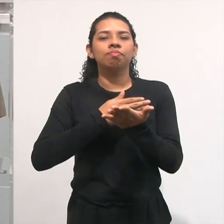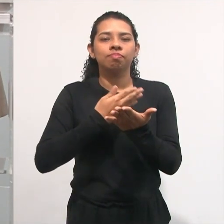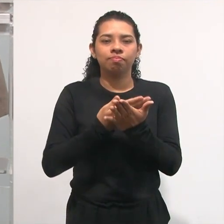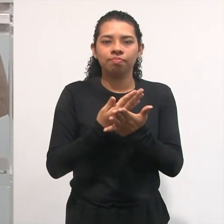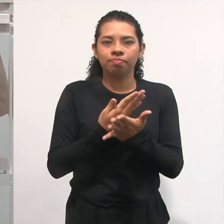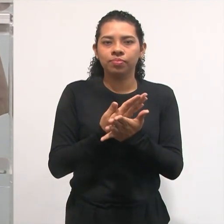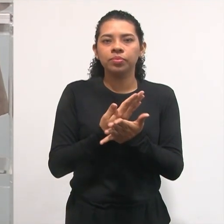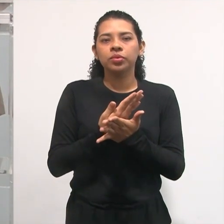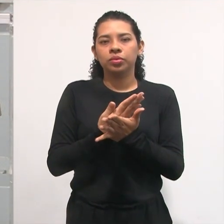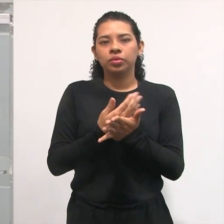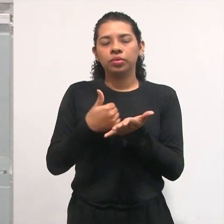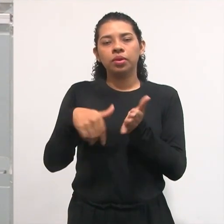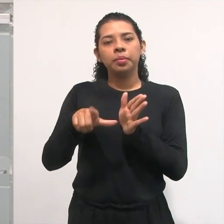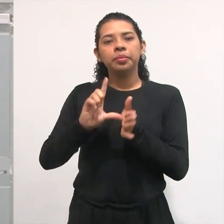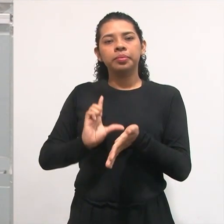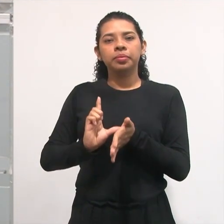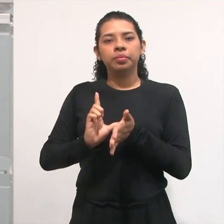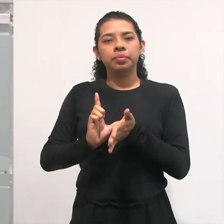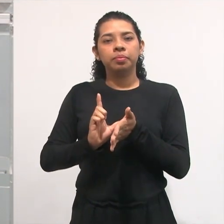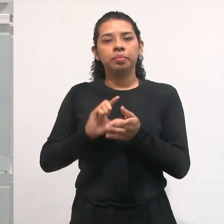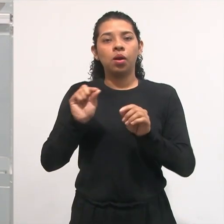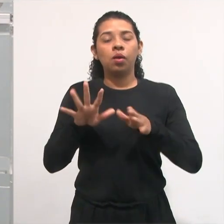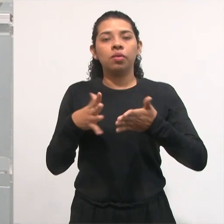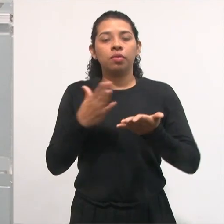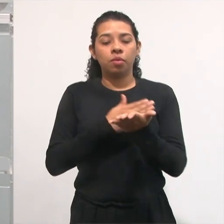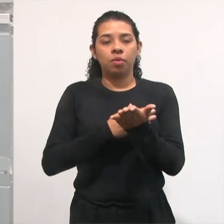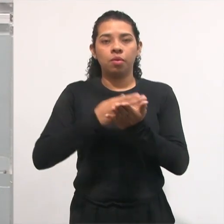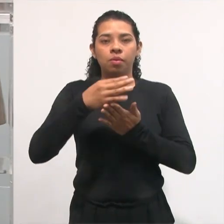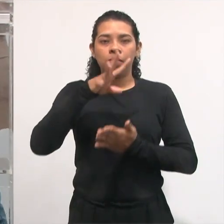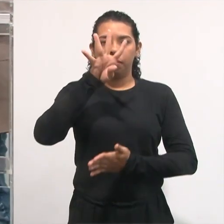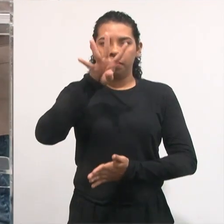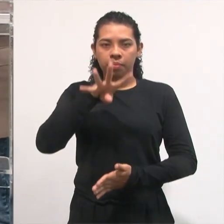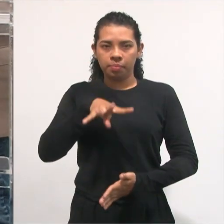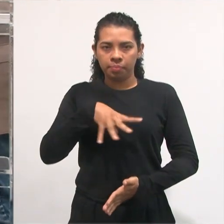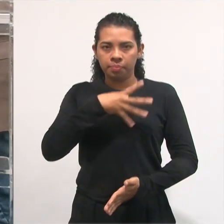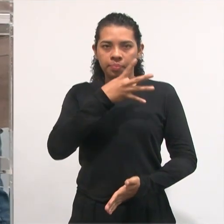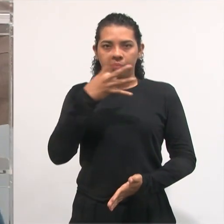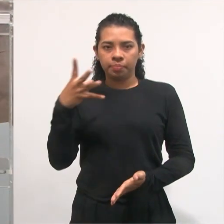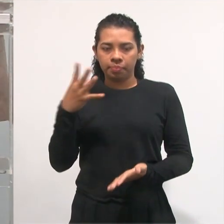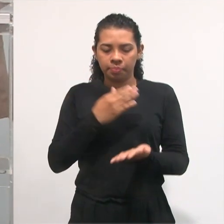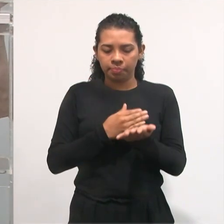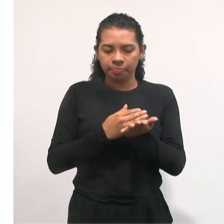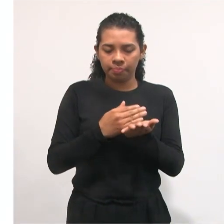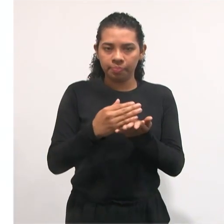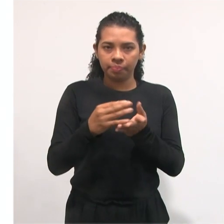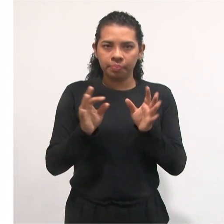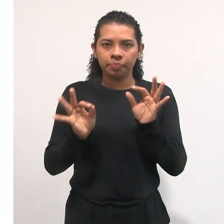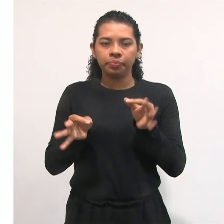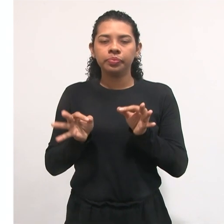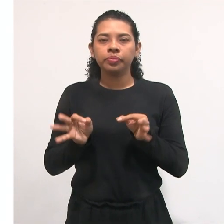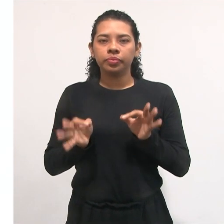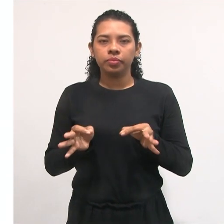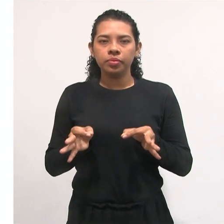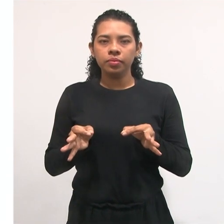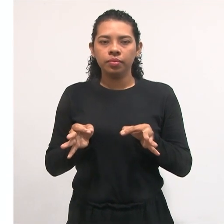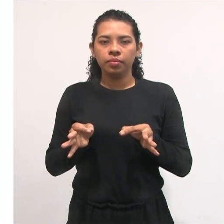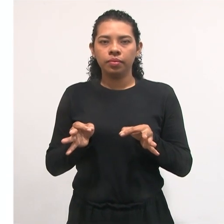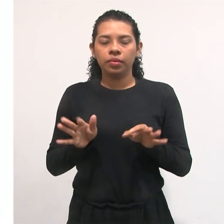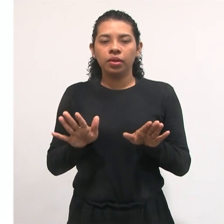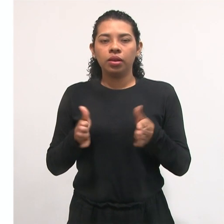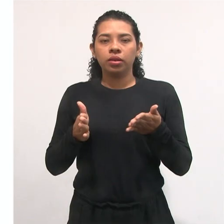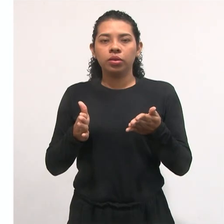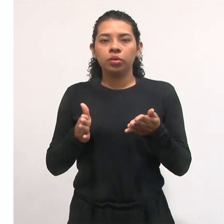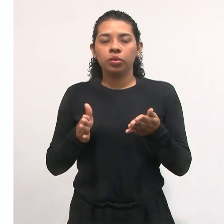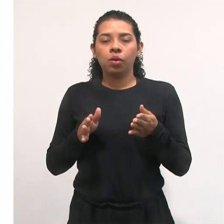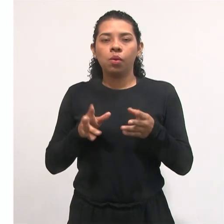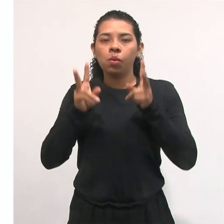gente vai fazer uma tabela de distribuição de frequência. Beleza? Vamos lá. Olha só aqui. Só para lembrar, ó, a gente